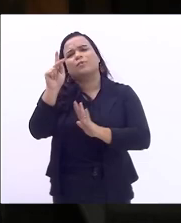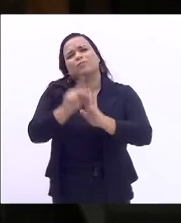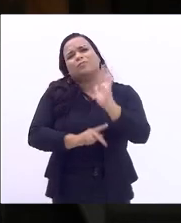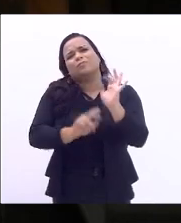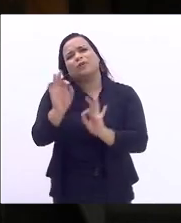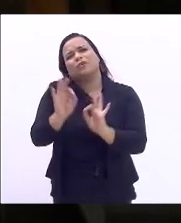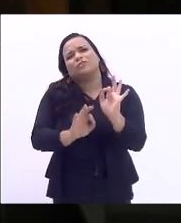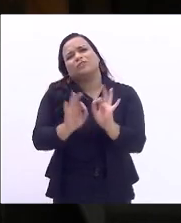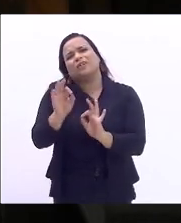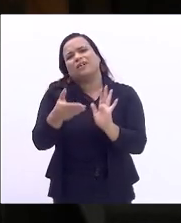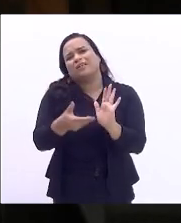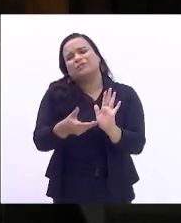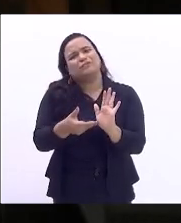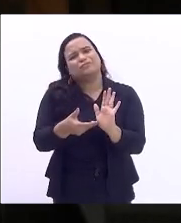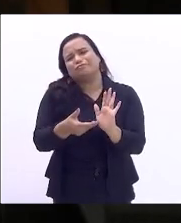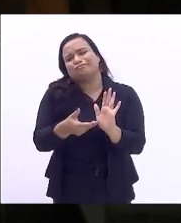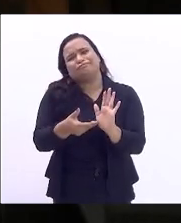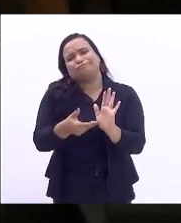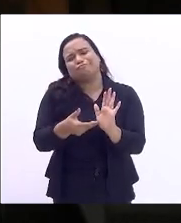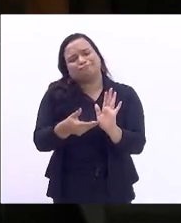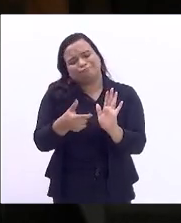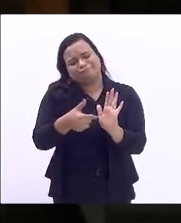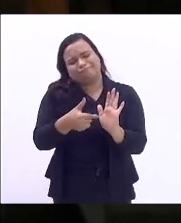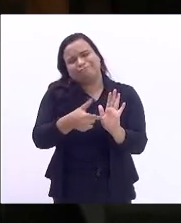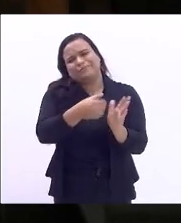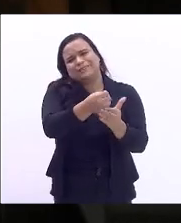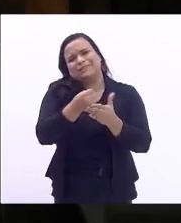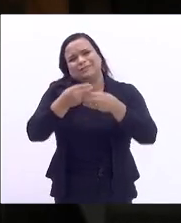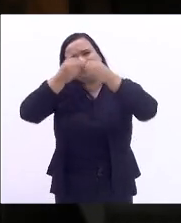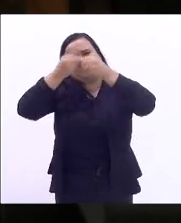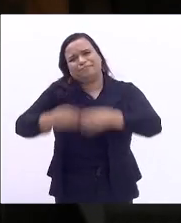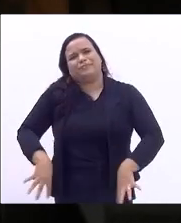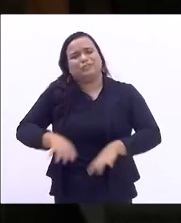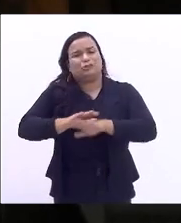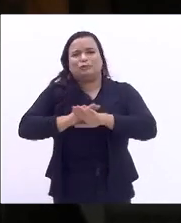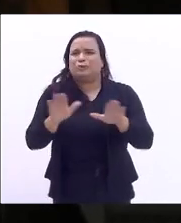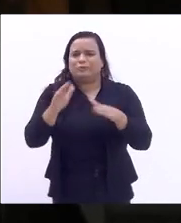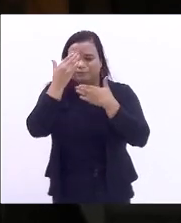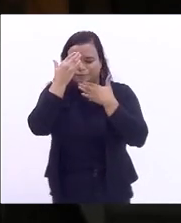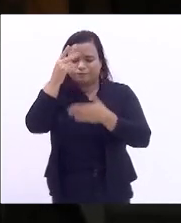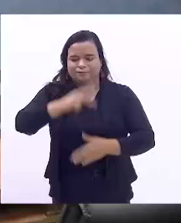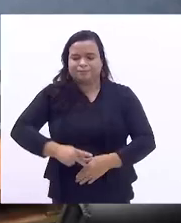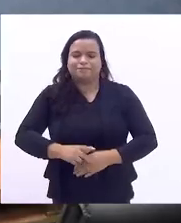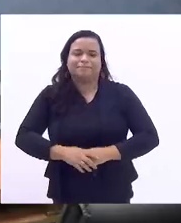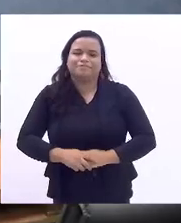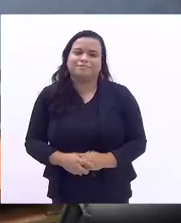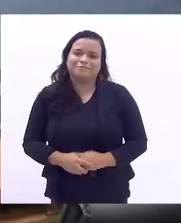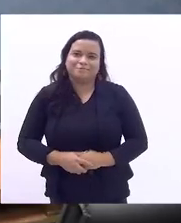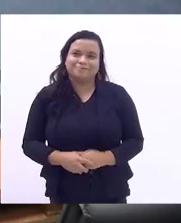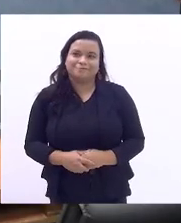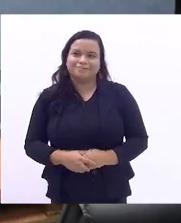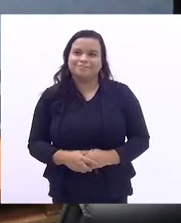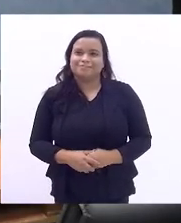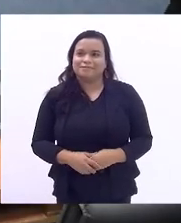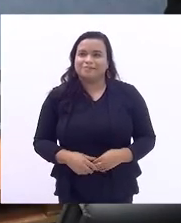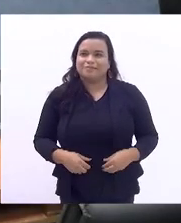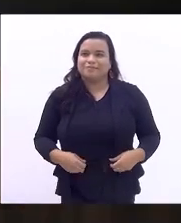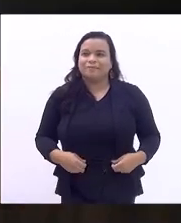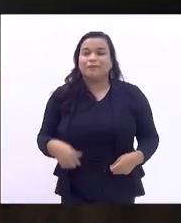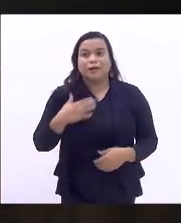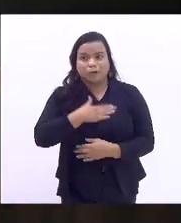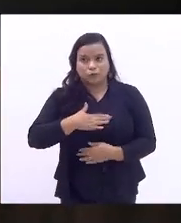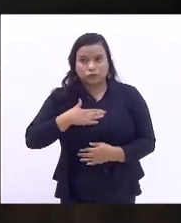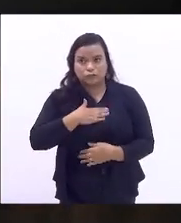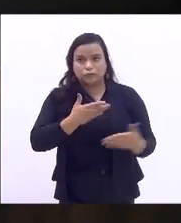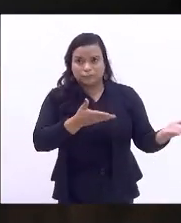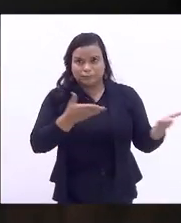projeto que só nos trouxe prejuízo senhora muito obrigado Oi eu